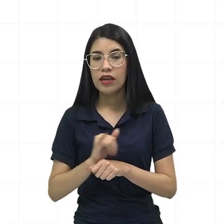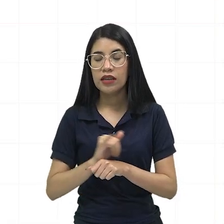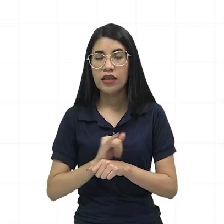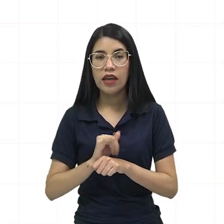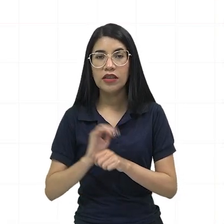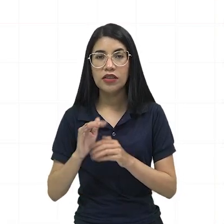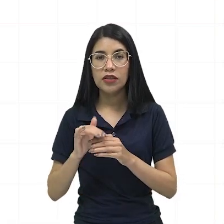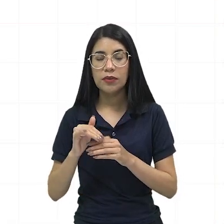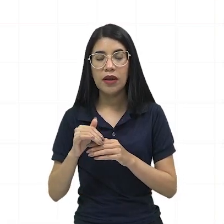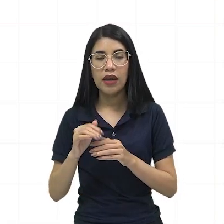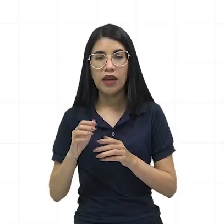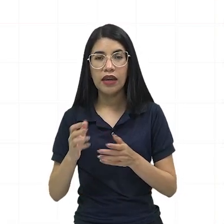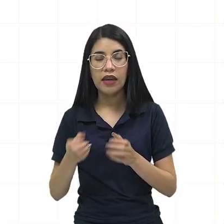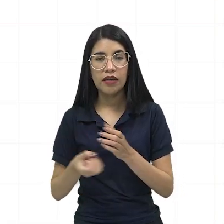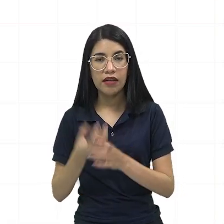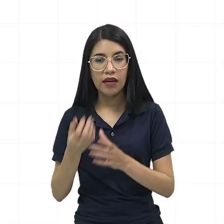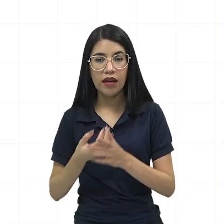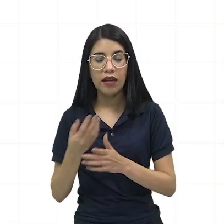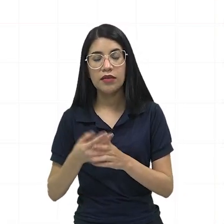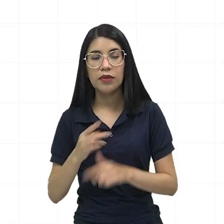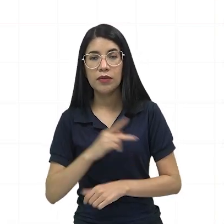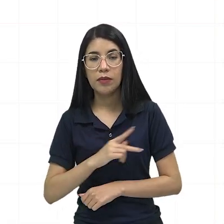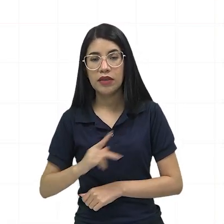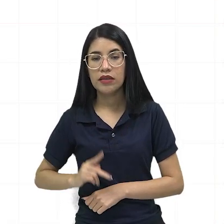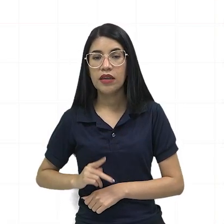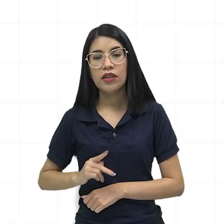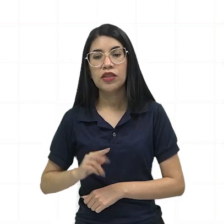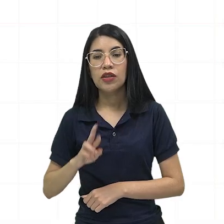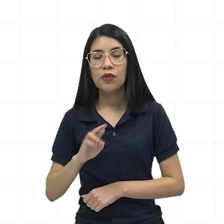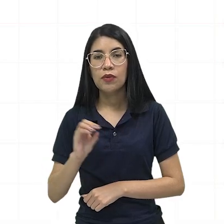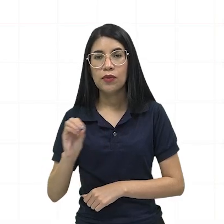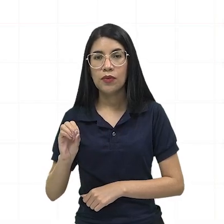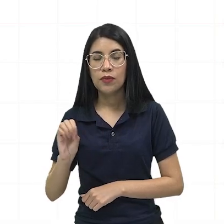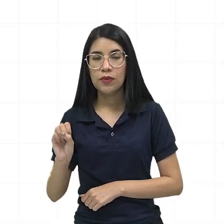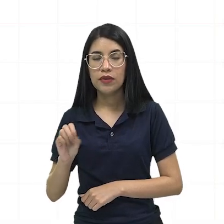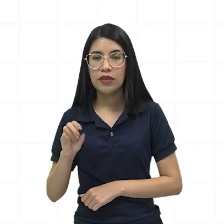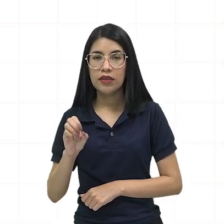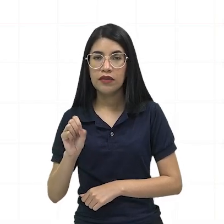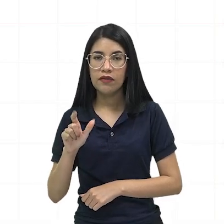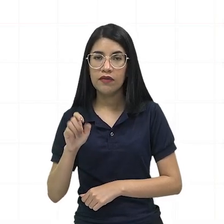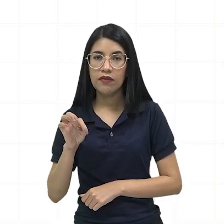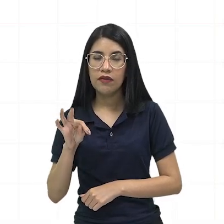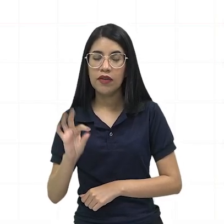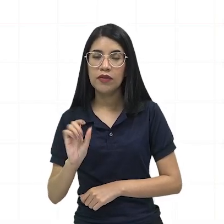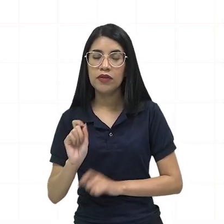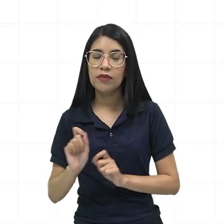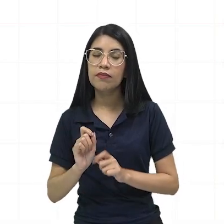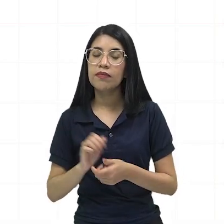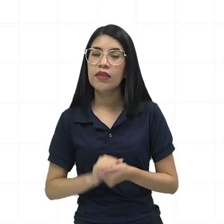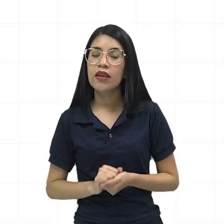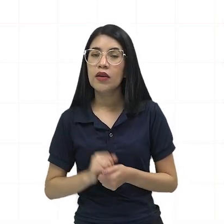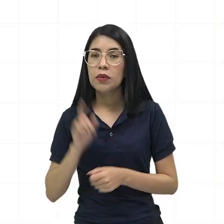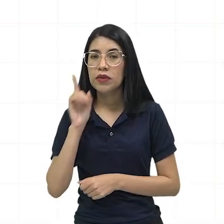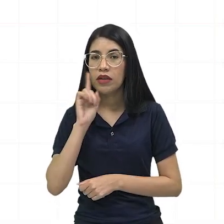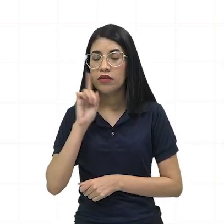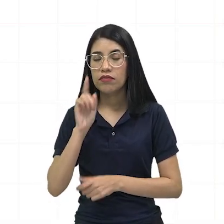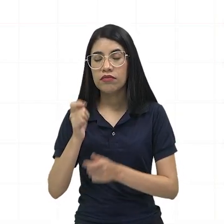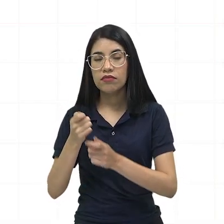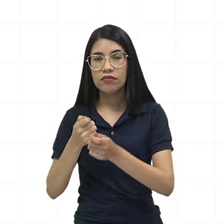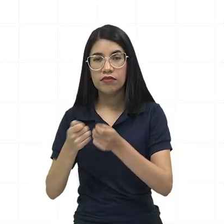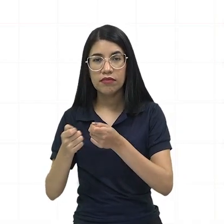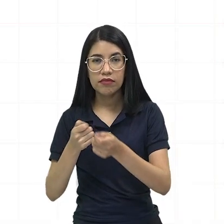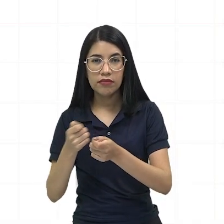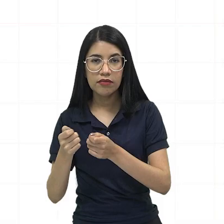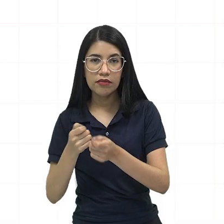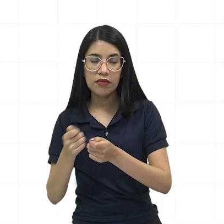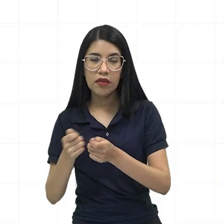presidente dos Estados Unidos, Theodore Roosevelt, no início do século XX, que basicamente fazia com que os Estados Unidos controlasse